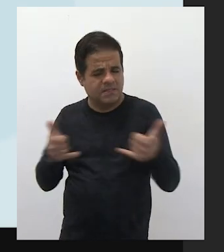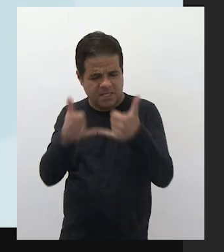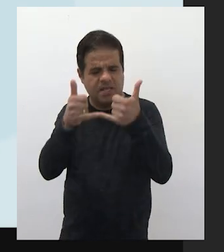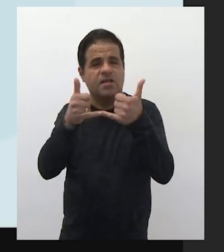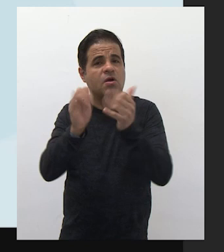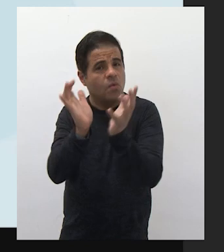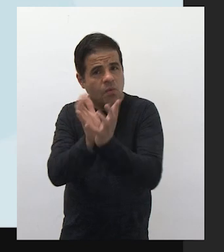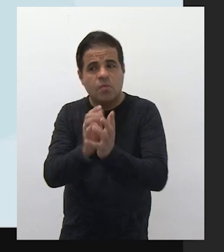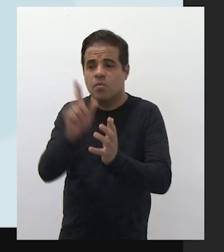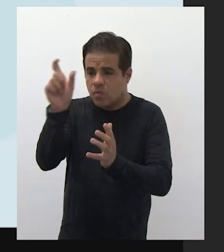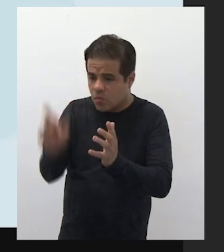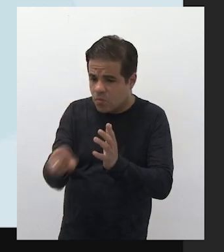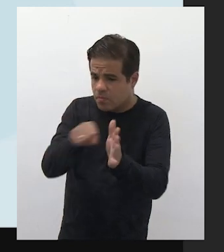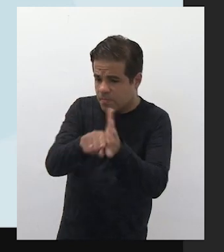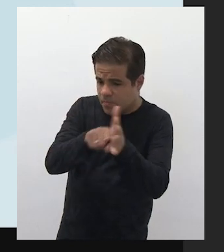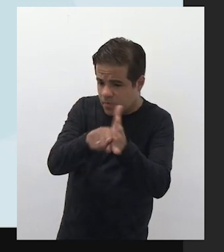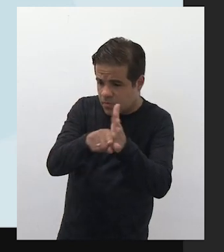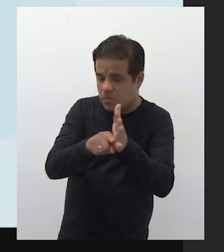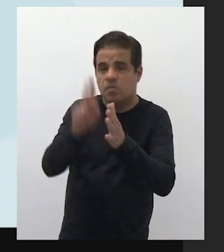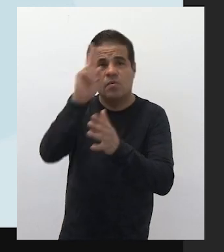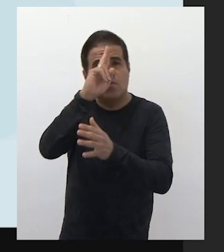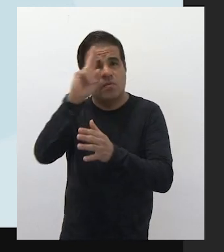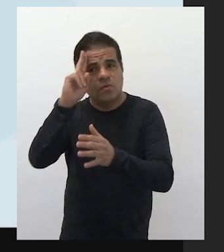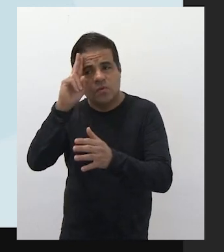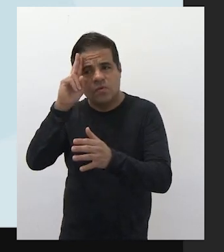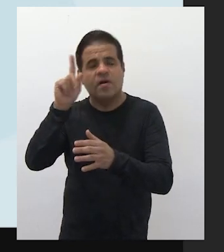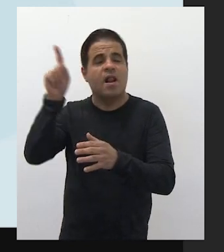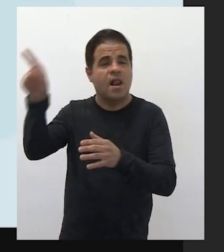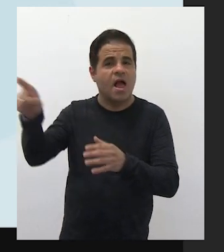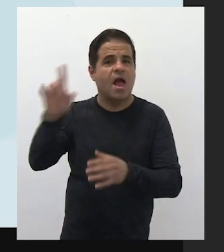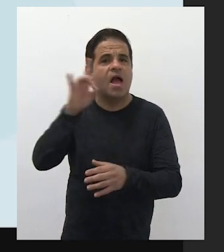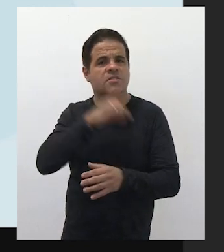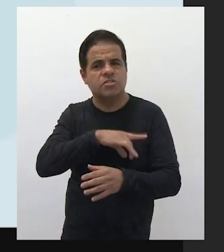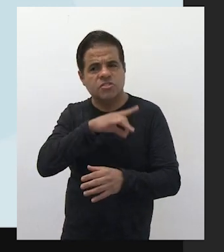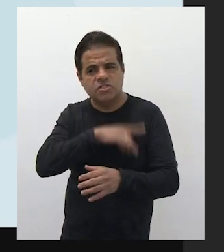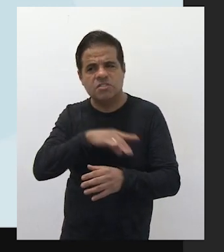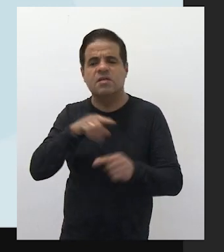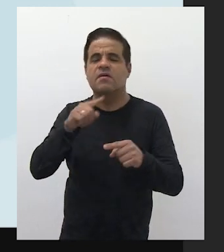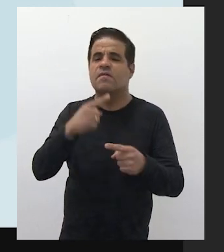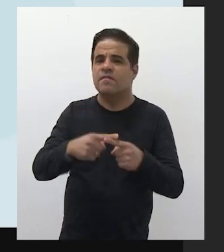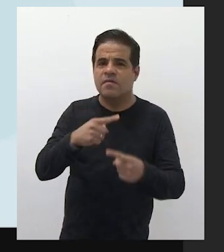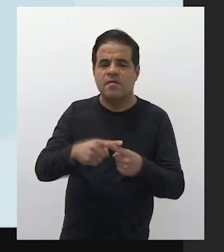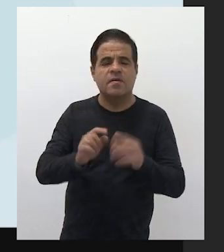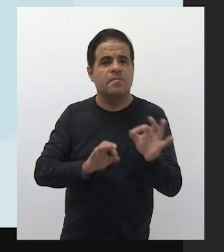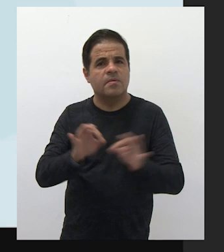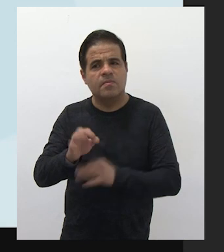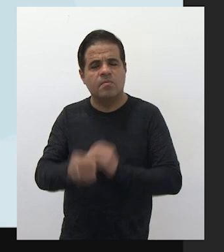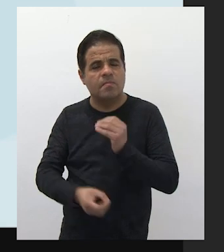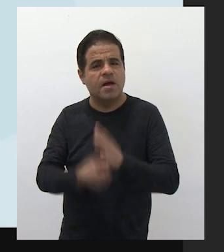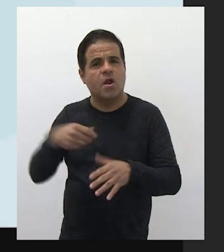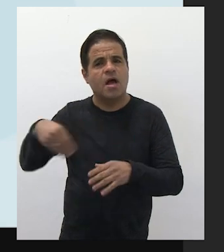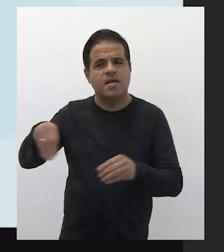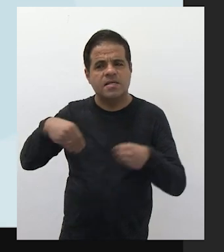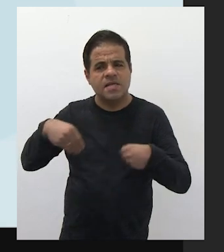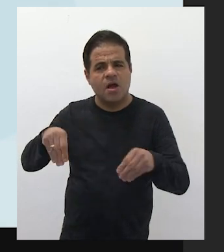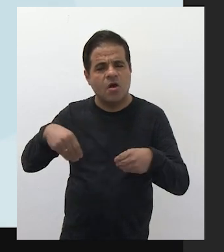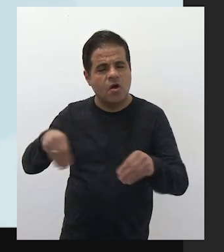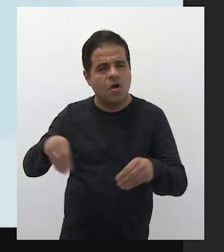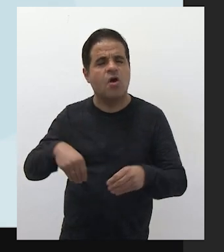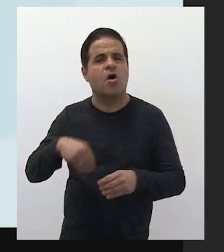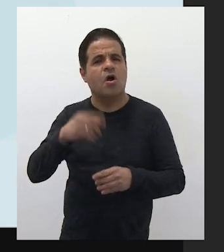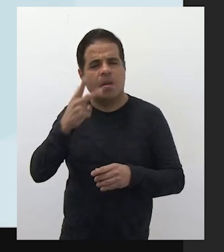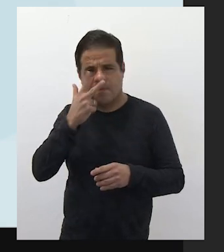um grupo de pesquisadores numa universidade chilena fez uma sacola biodegradável que